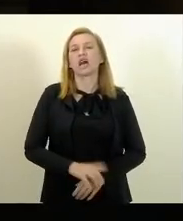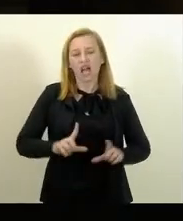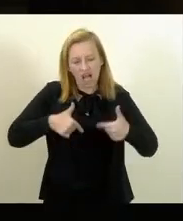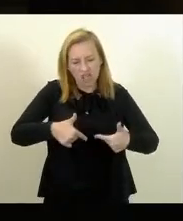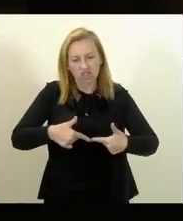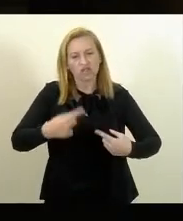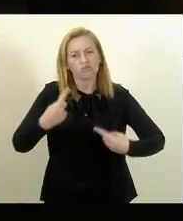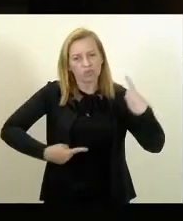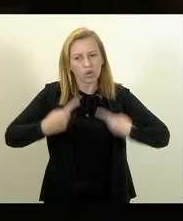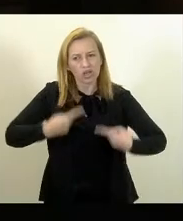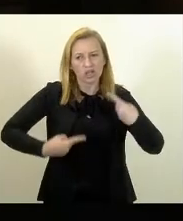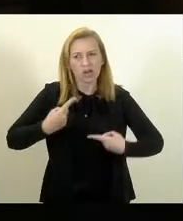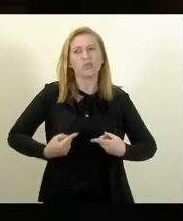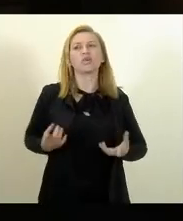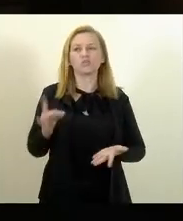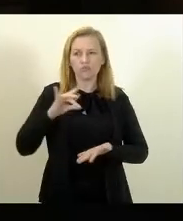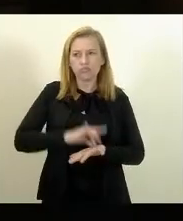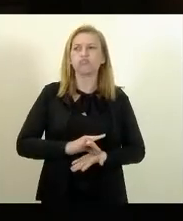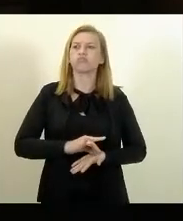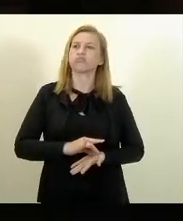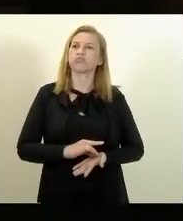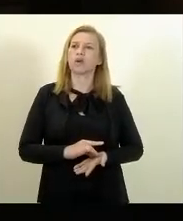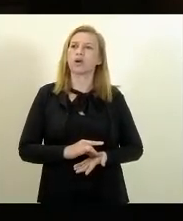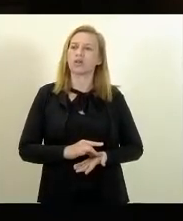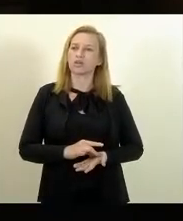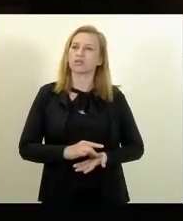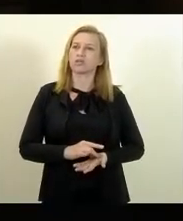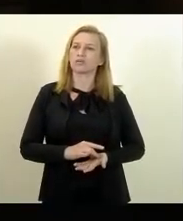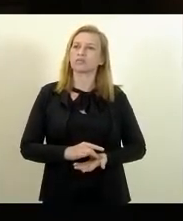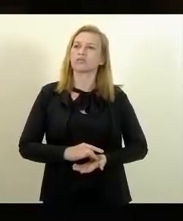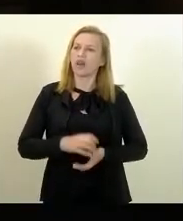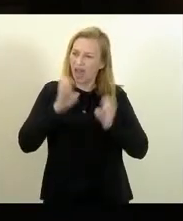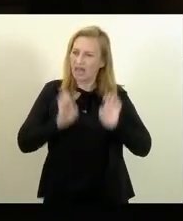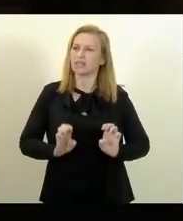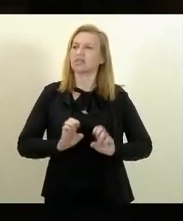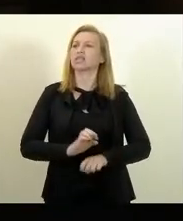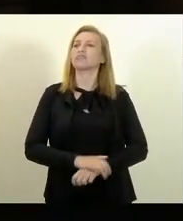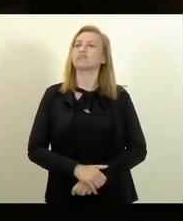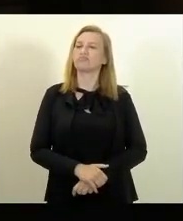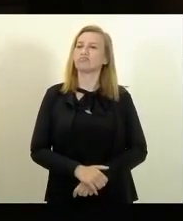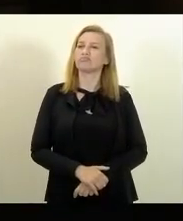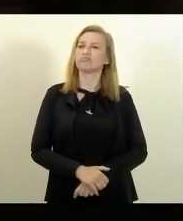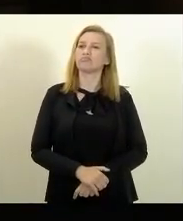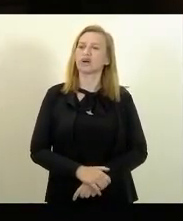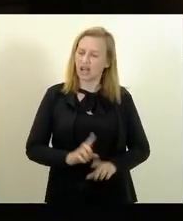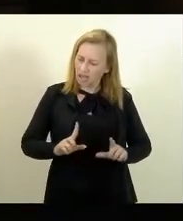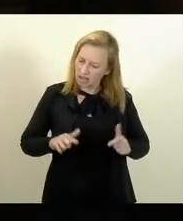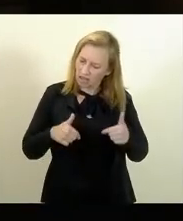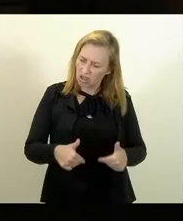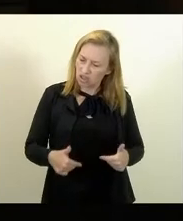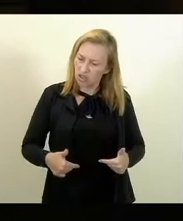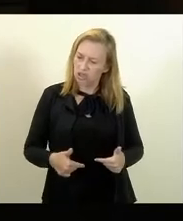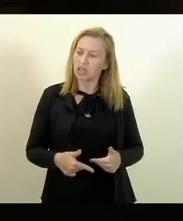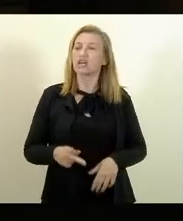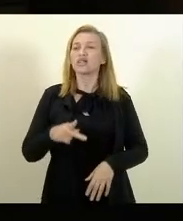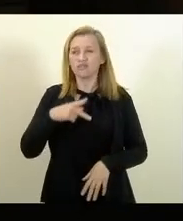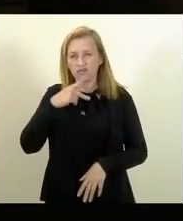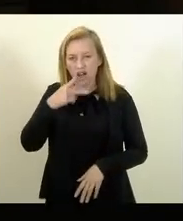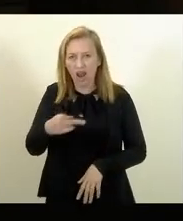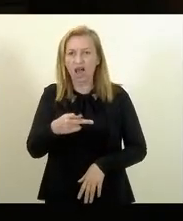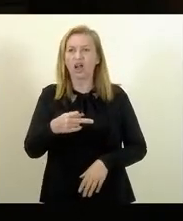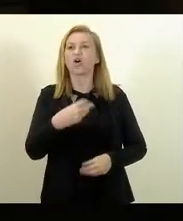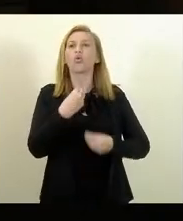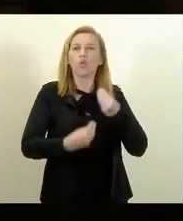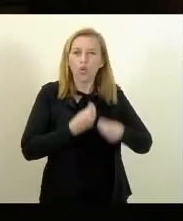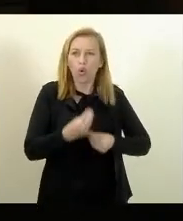política, tenha a moral política para sentar e dizer como que